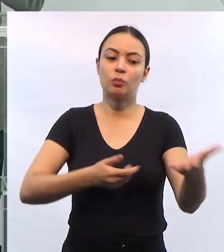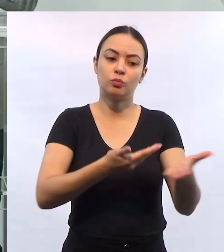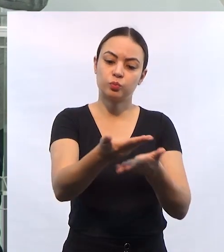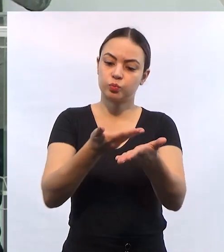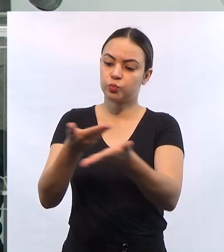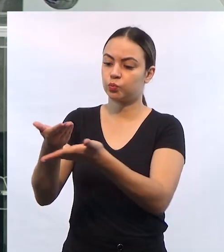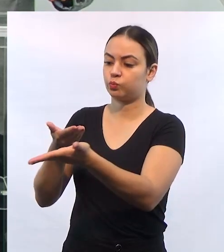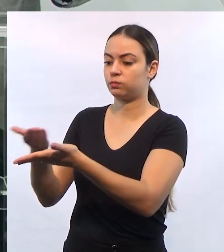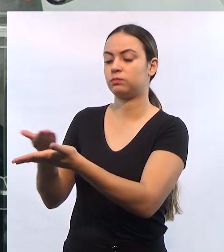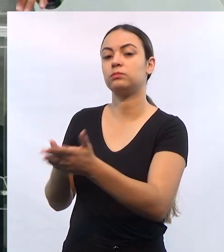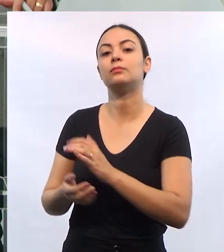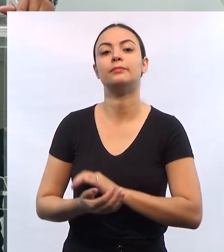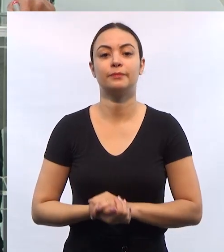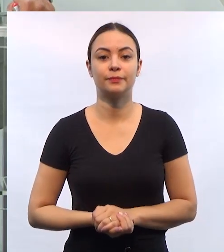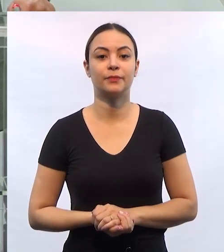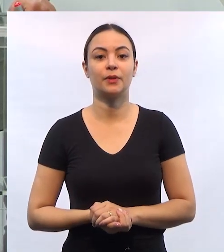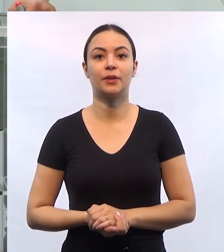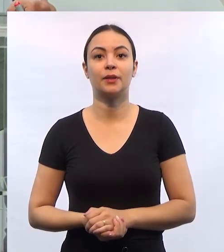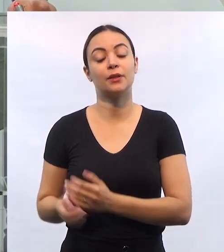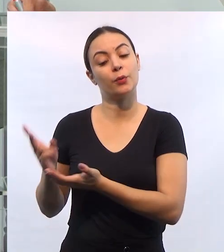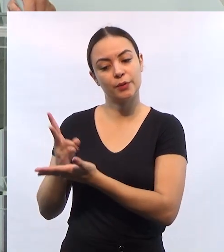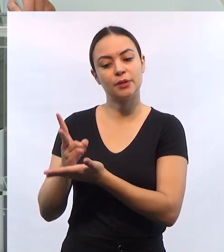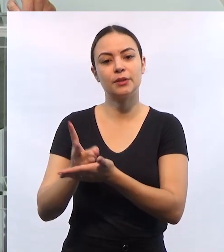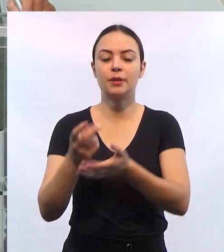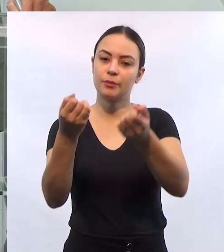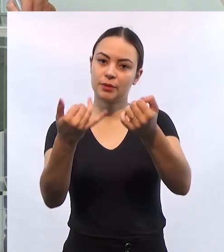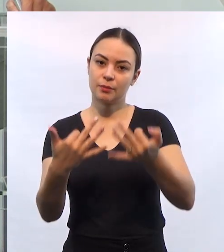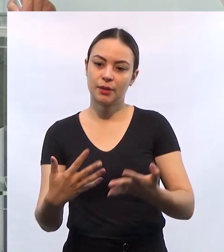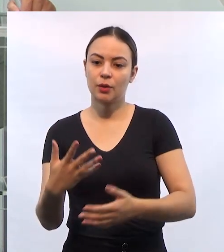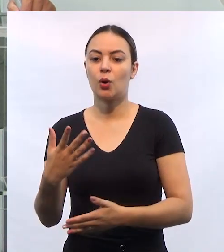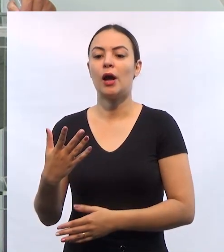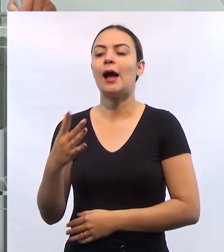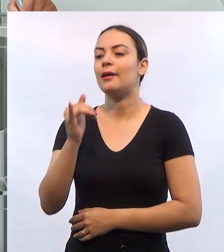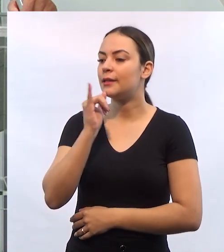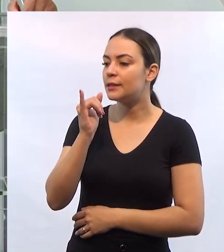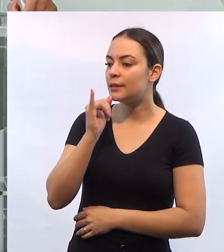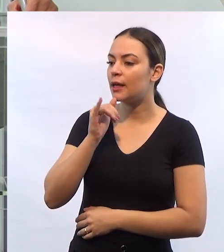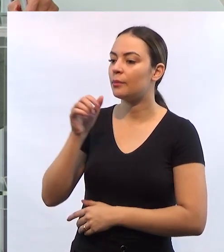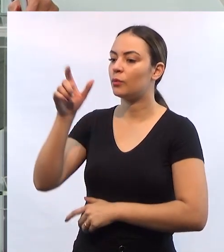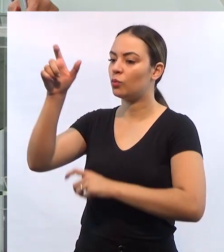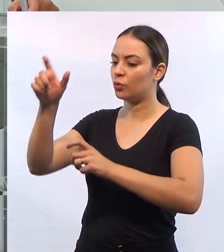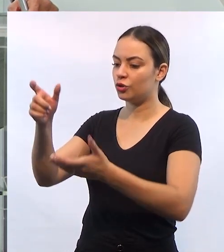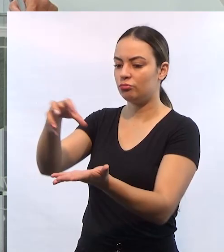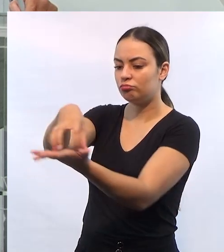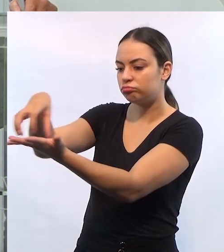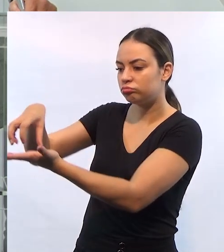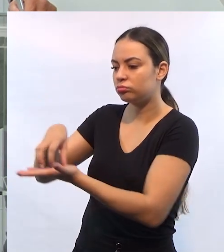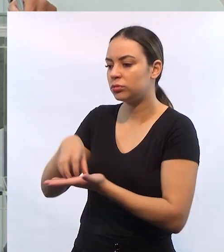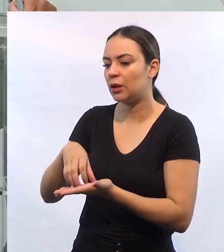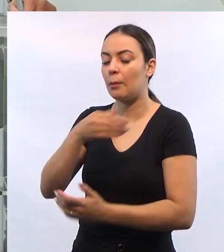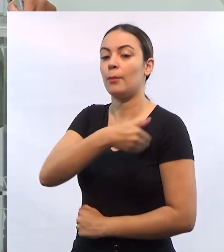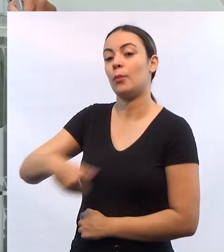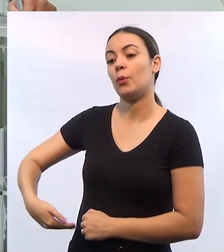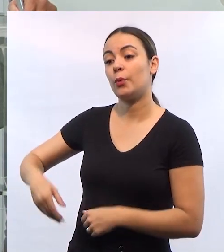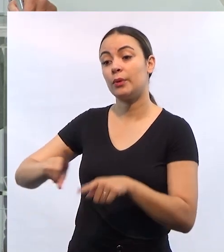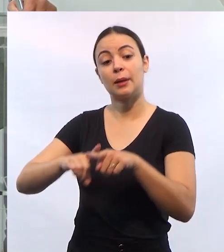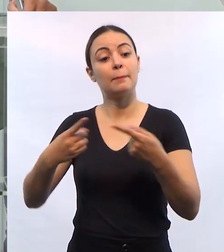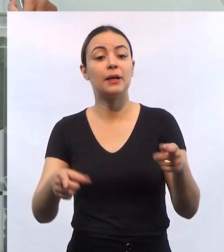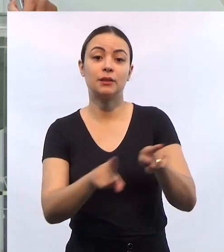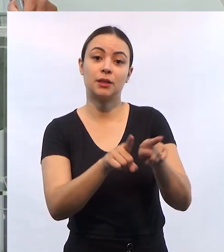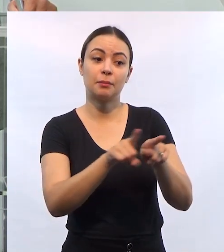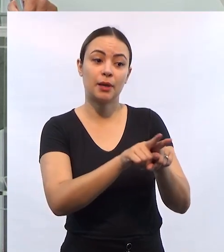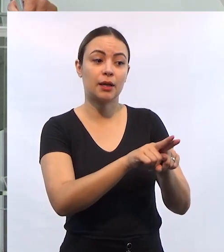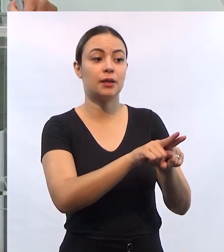Por isso que eu sempre coloco aqui exemplos aí de instituições públicas, mas também trago para as instituições privadas, que é de